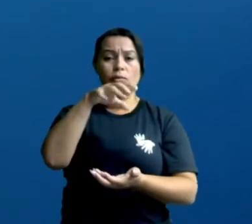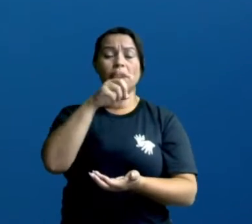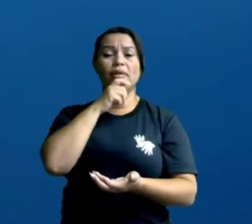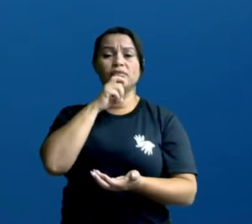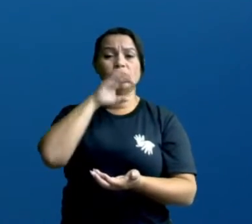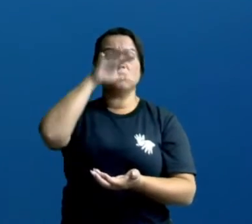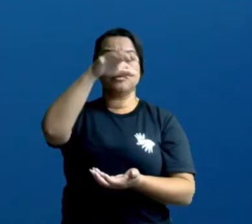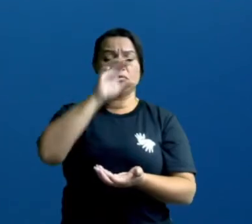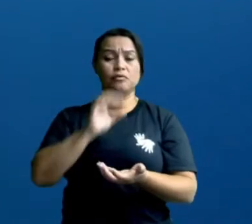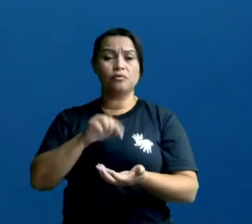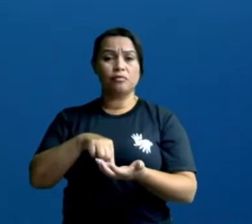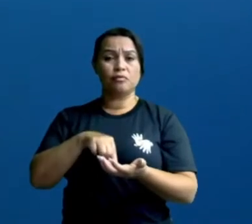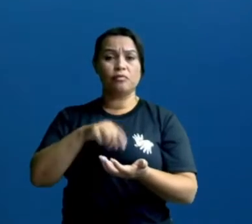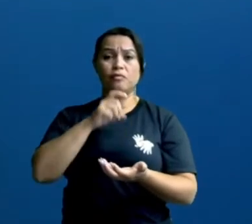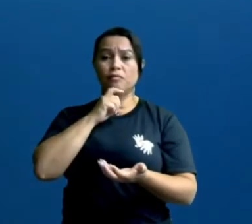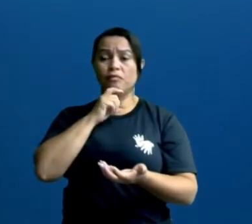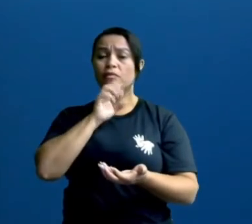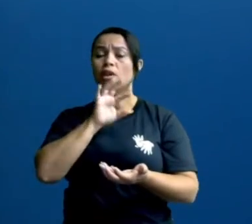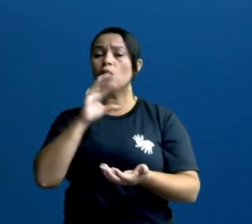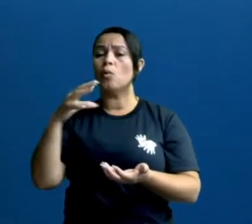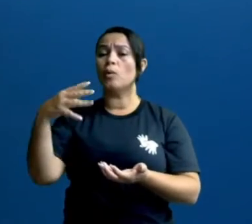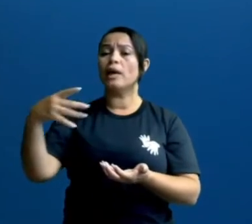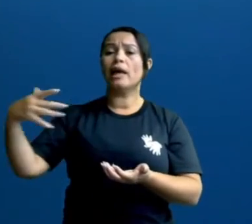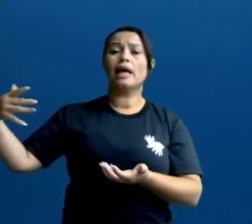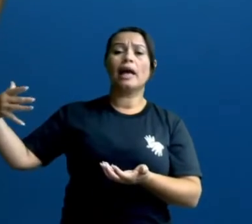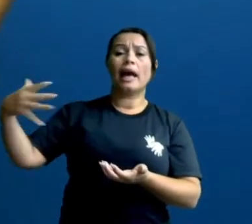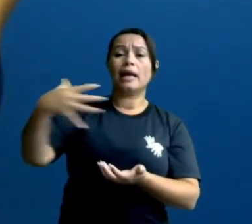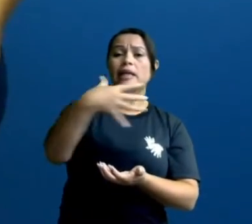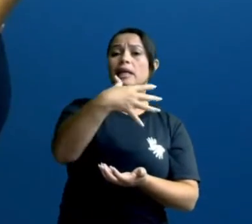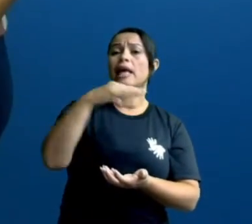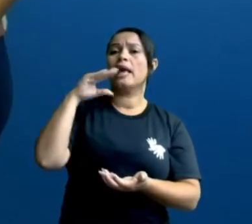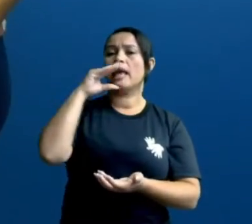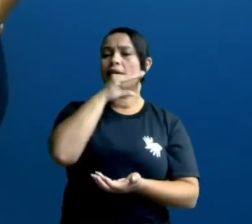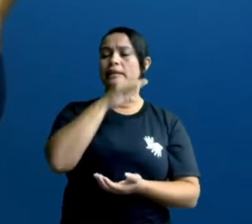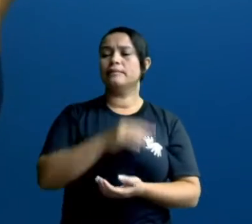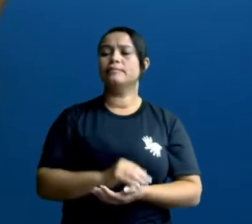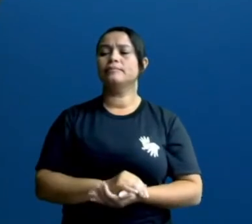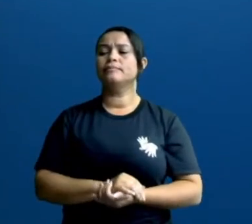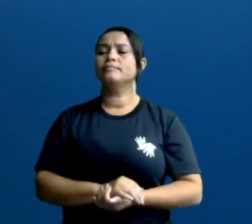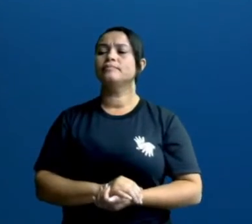frio e à medida que vai entrando para o centro ele vai ficando mais quente